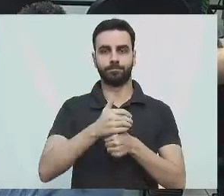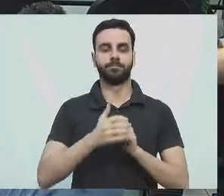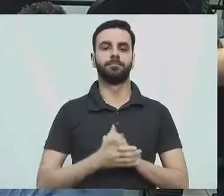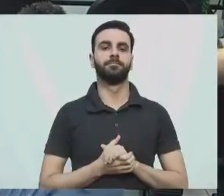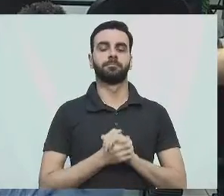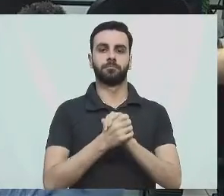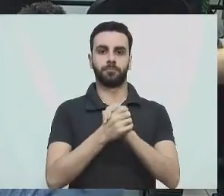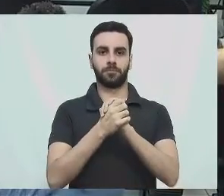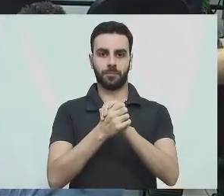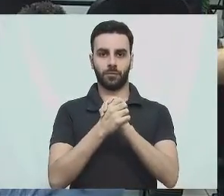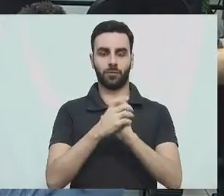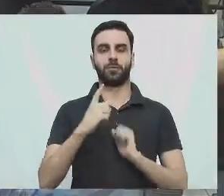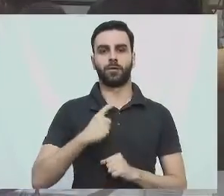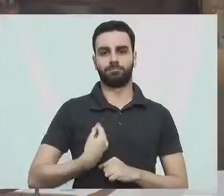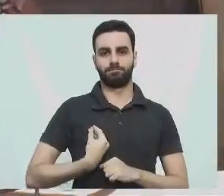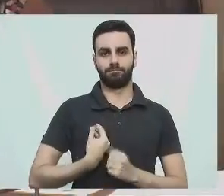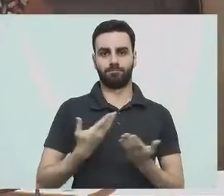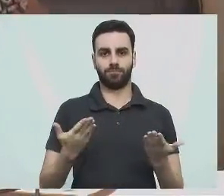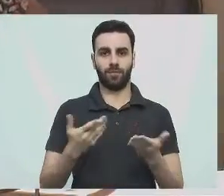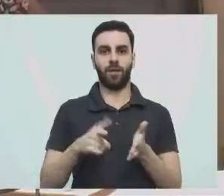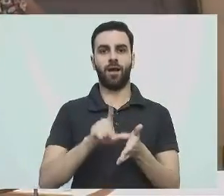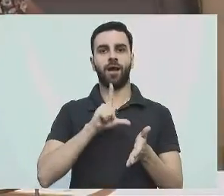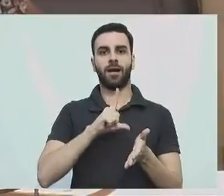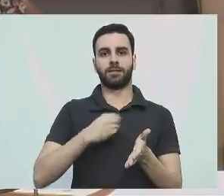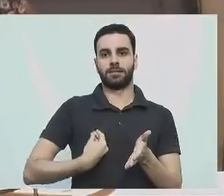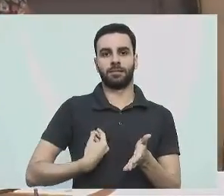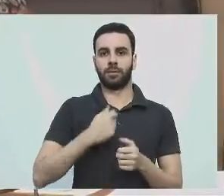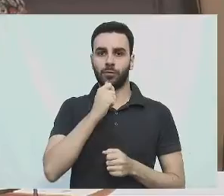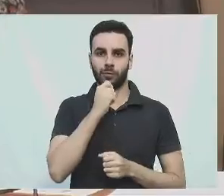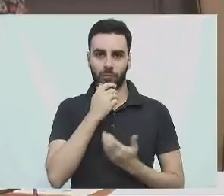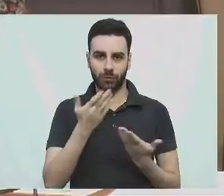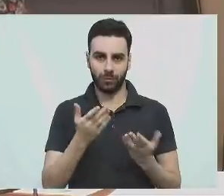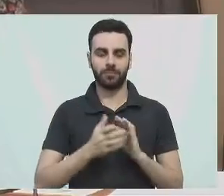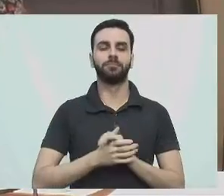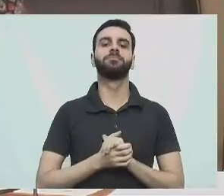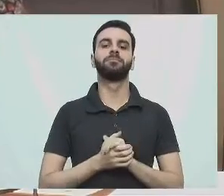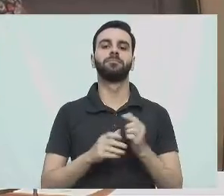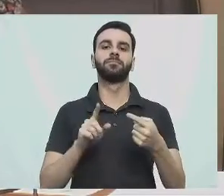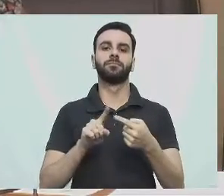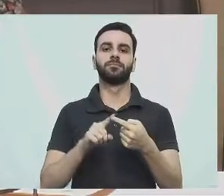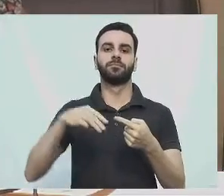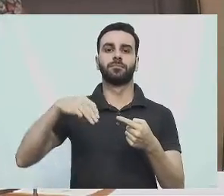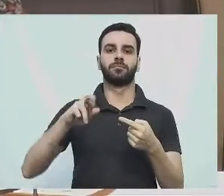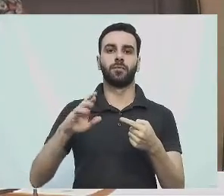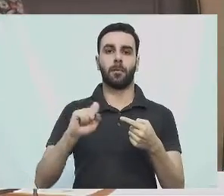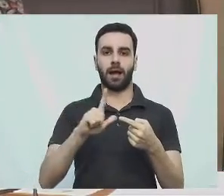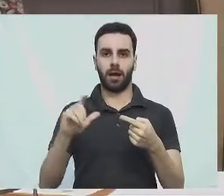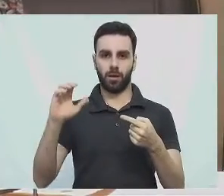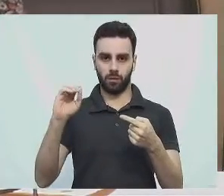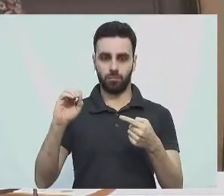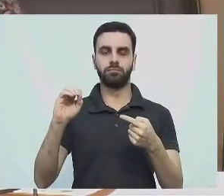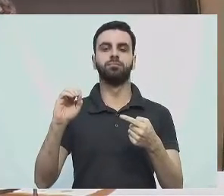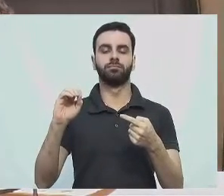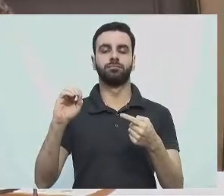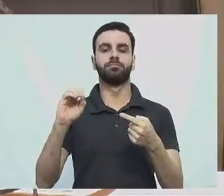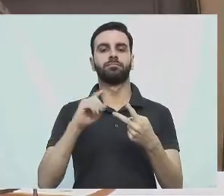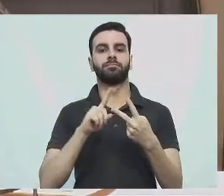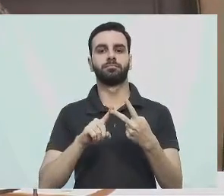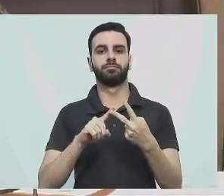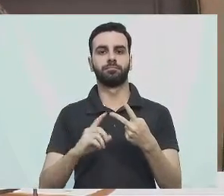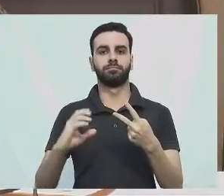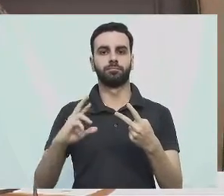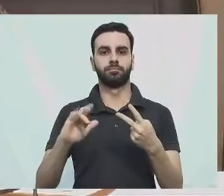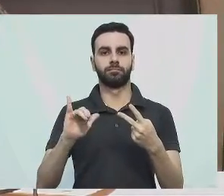Cumprimentar, né, aos que na minha primeira manifestação não cumprimentei, Marcão do Paraíso, nosso